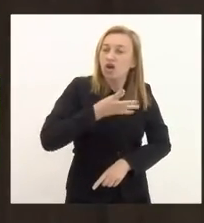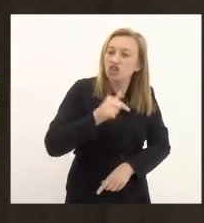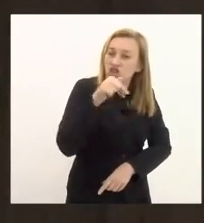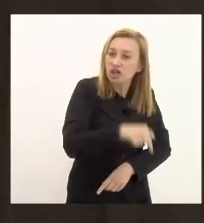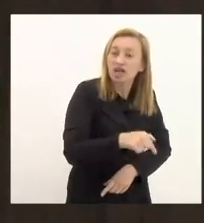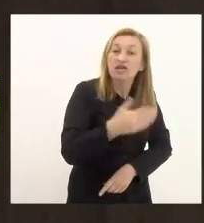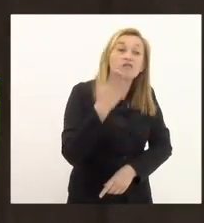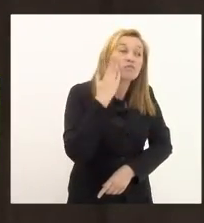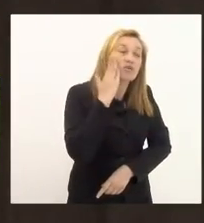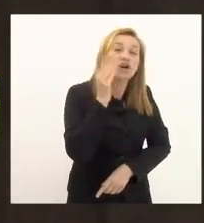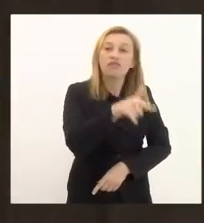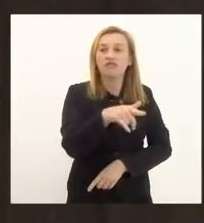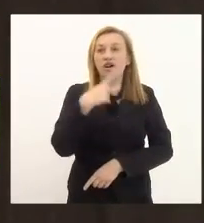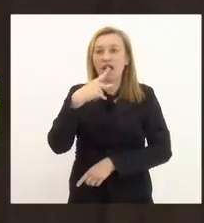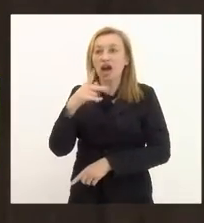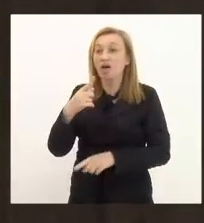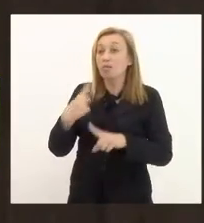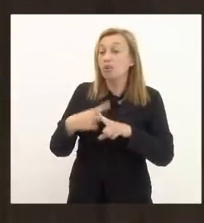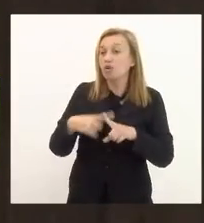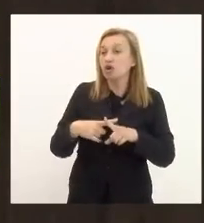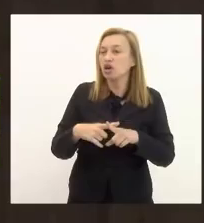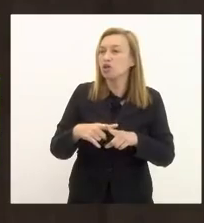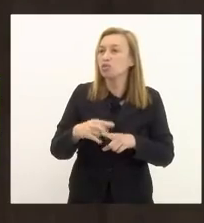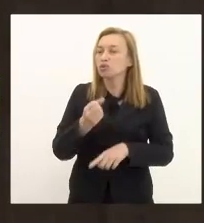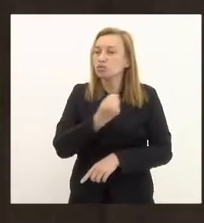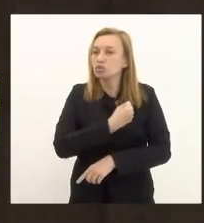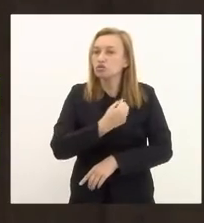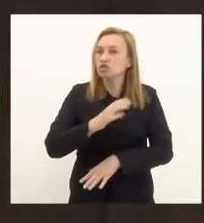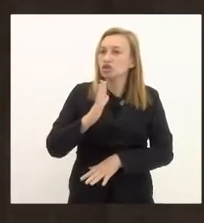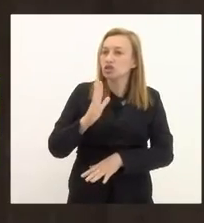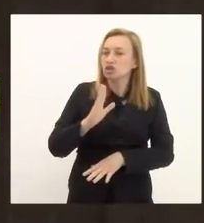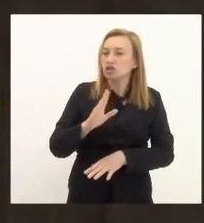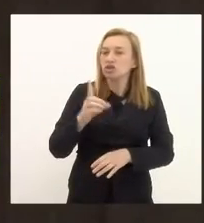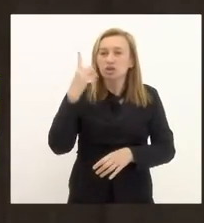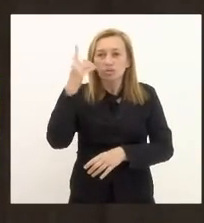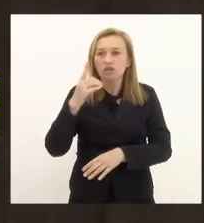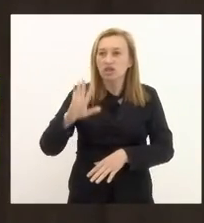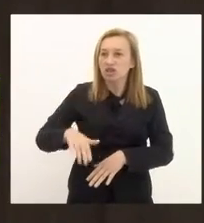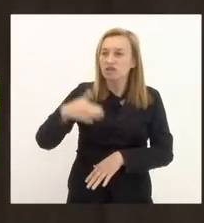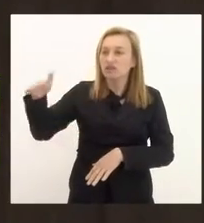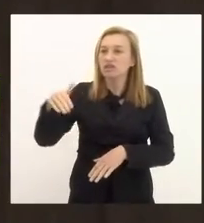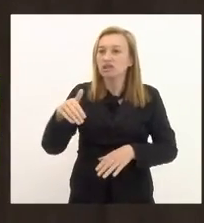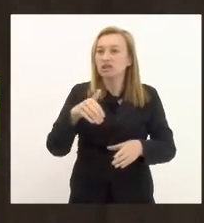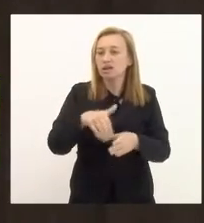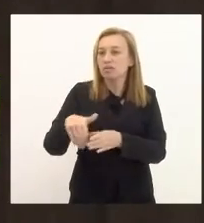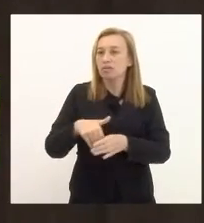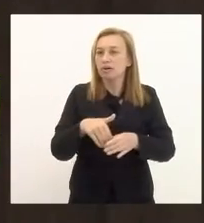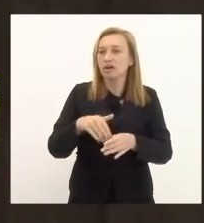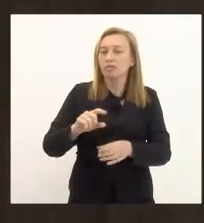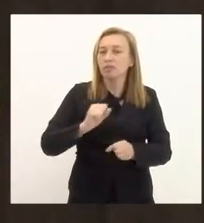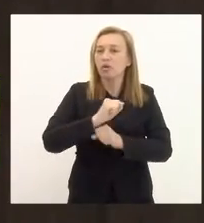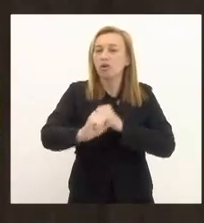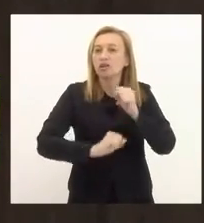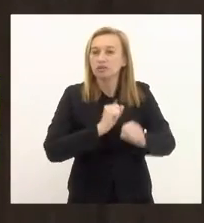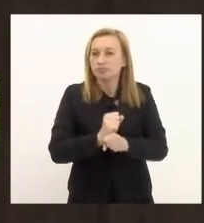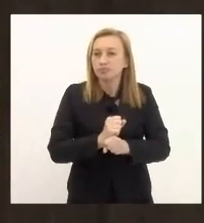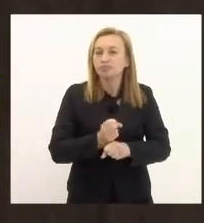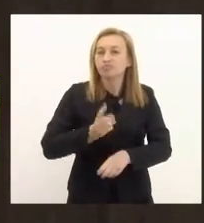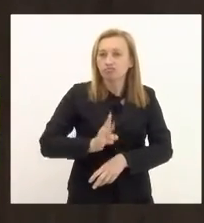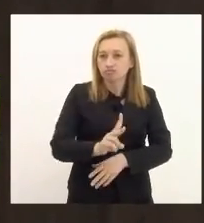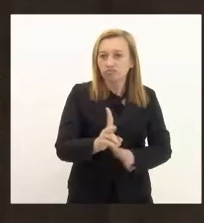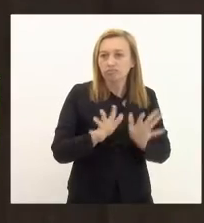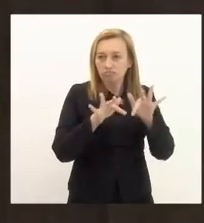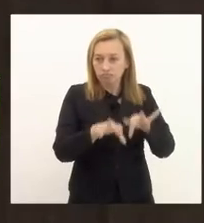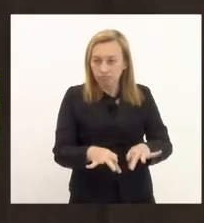até aqui para altar cara porque a maioria já tá fazendo campanha para eleição do ano que vem então assim continuando só para